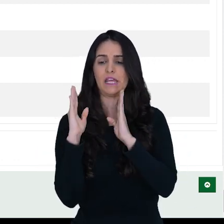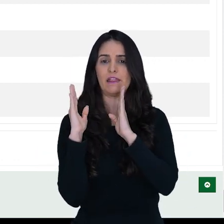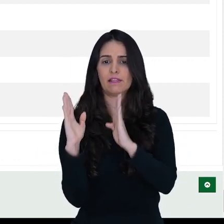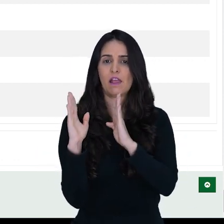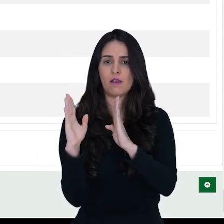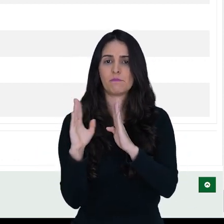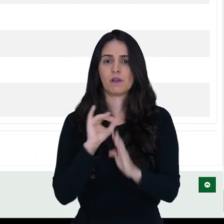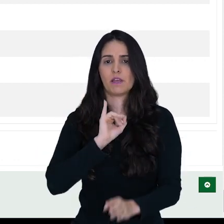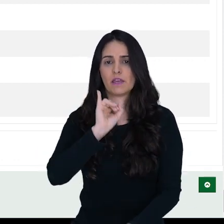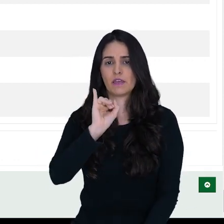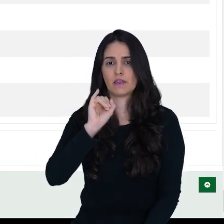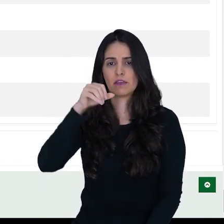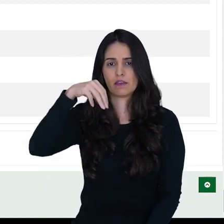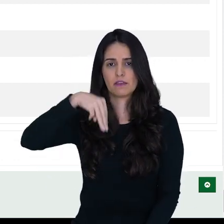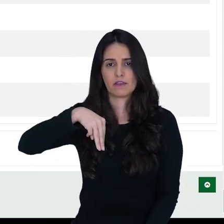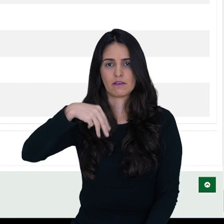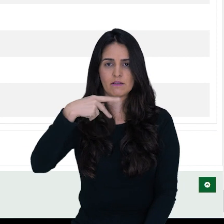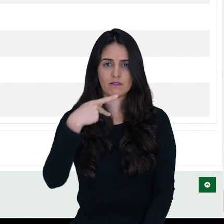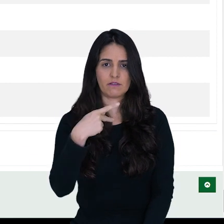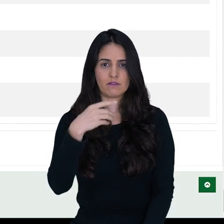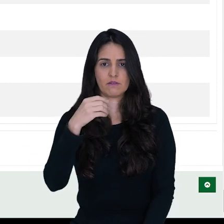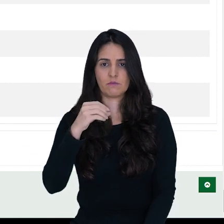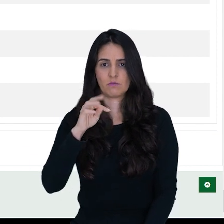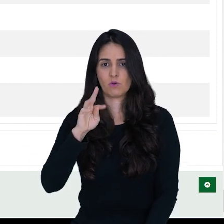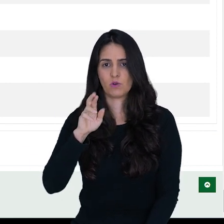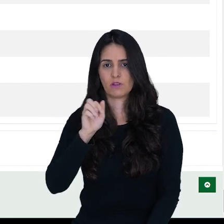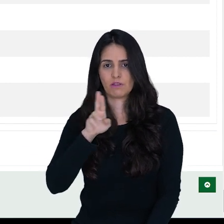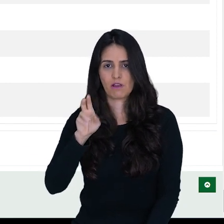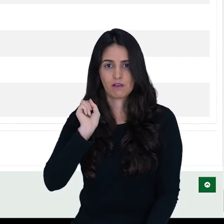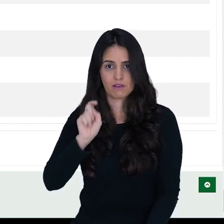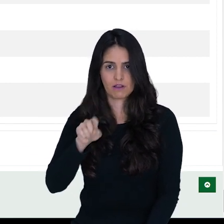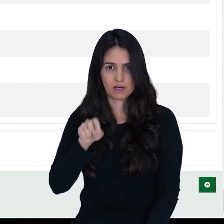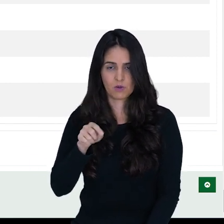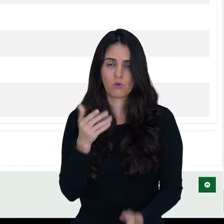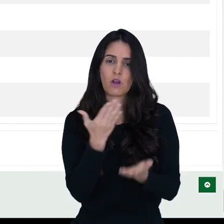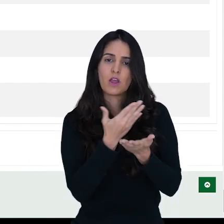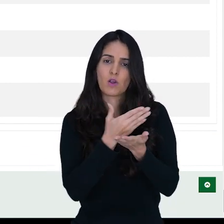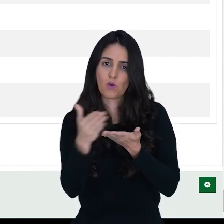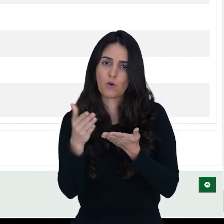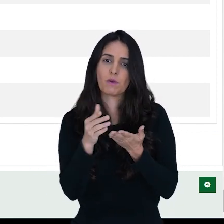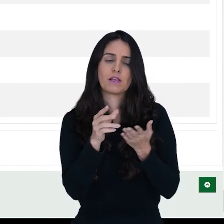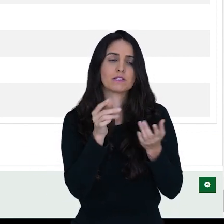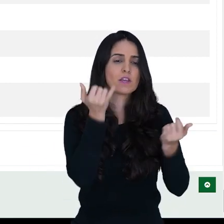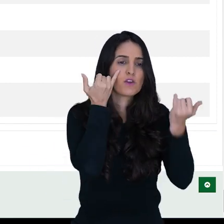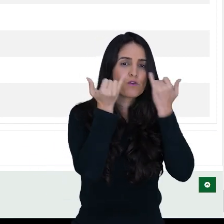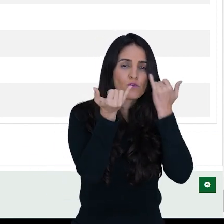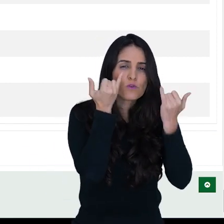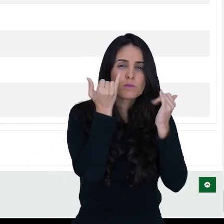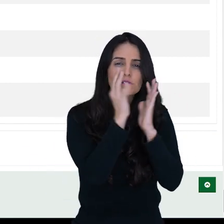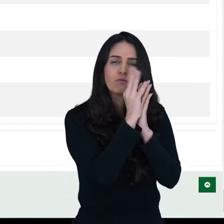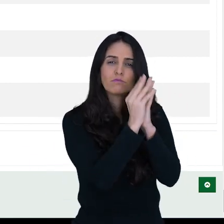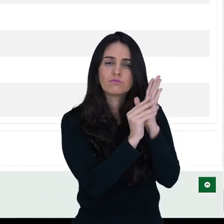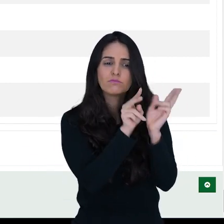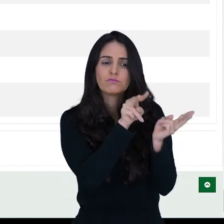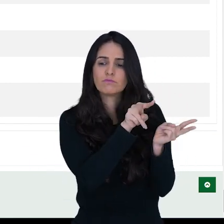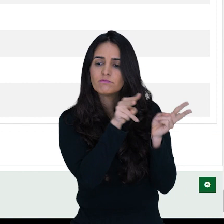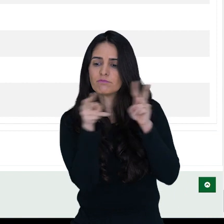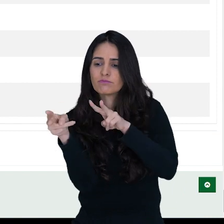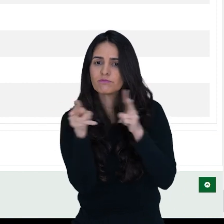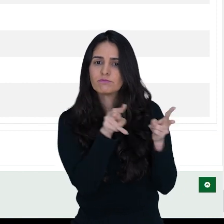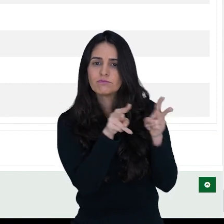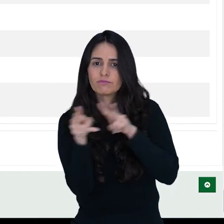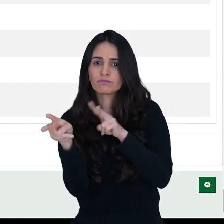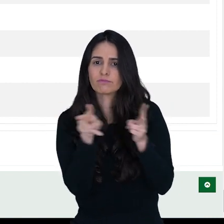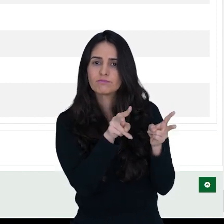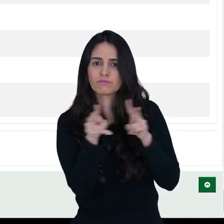importação uma vez que você clica a plataforma irá processar sua solicitação importando os